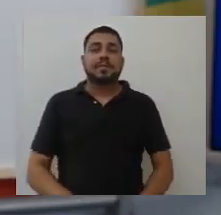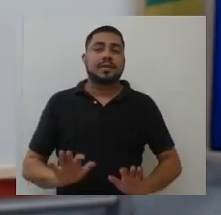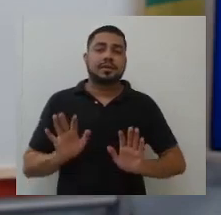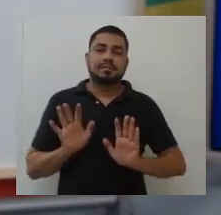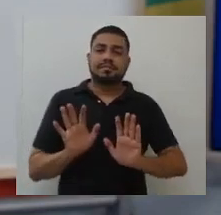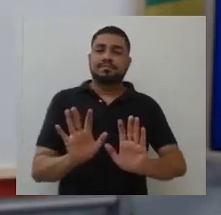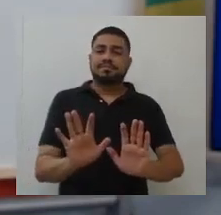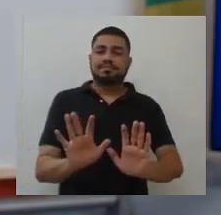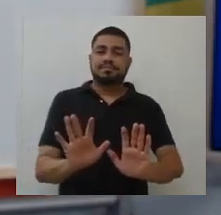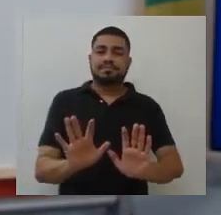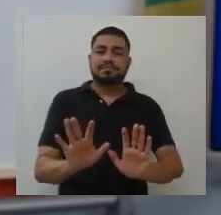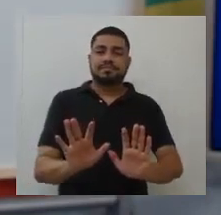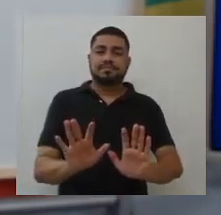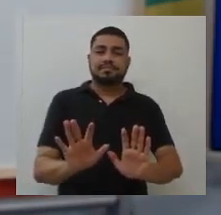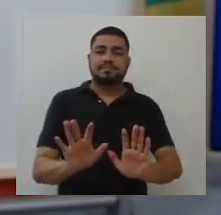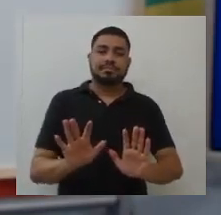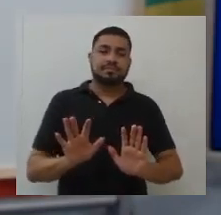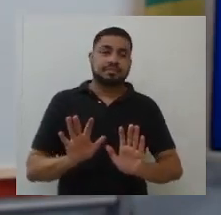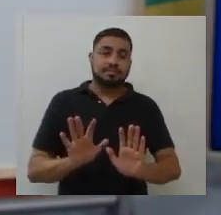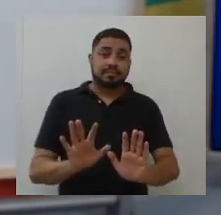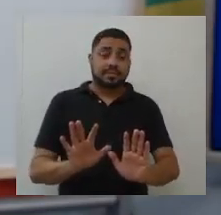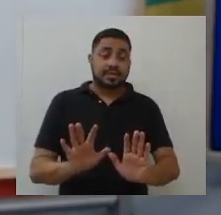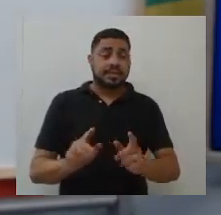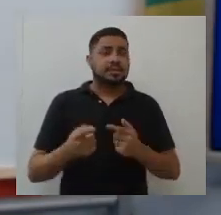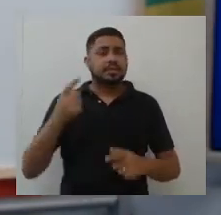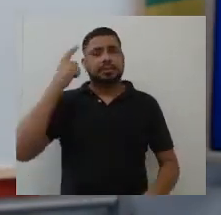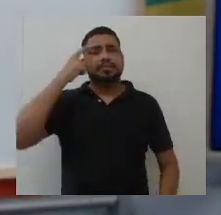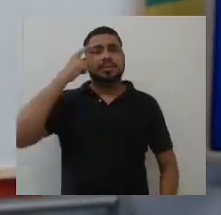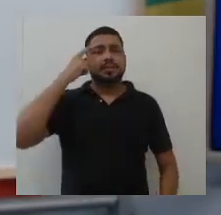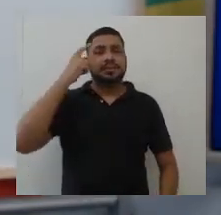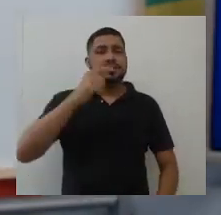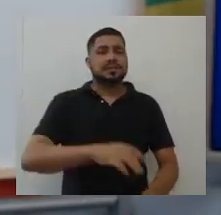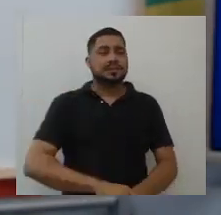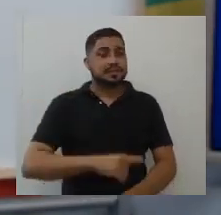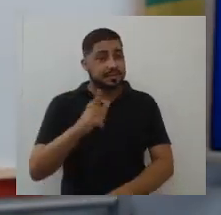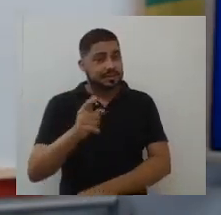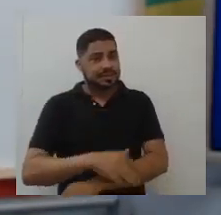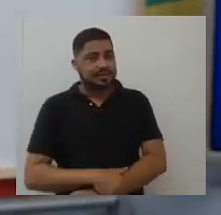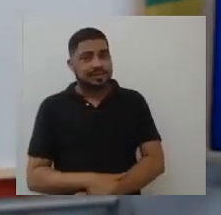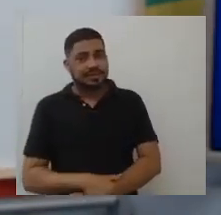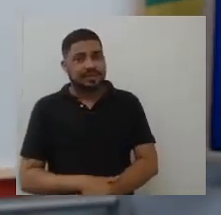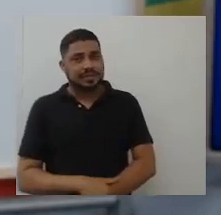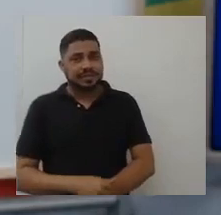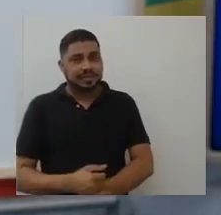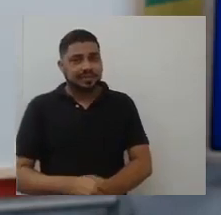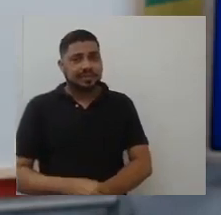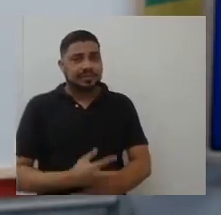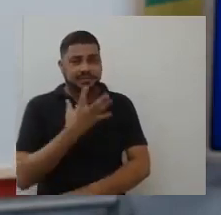empurrar. Empurrar. Então, imagina só o mico. Imagina só o mico. Eu tô lá no banco,